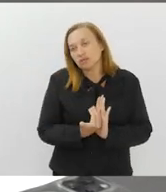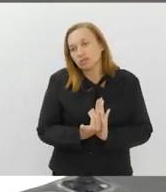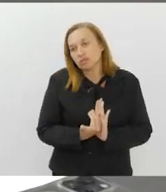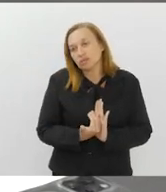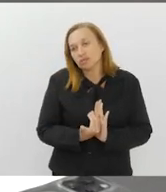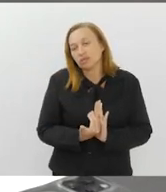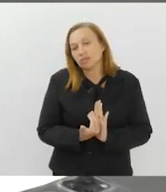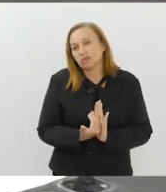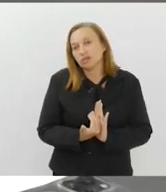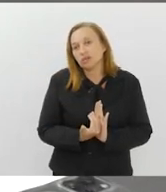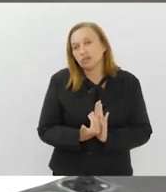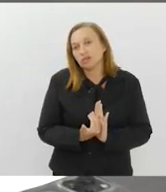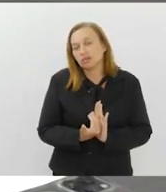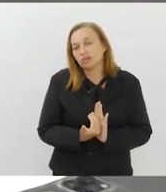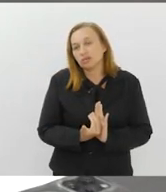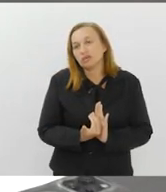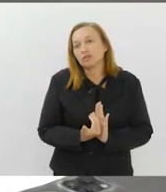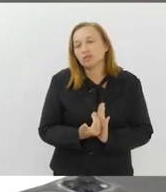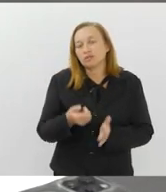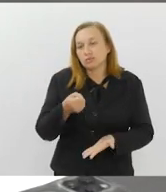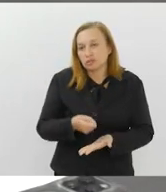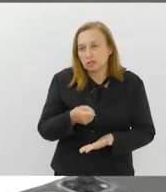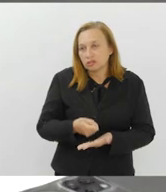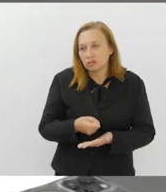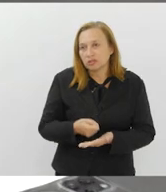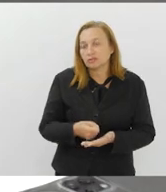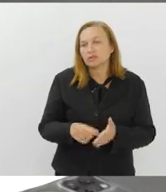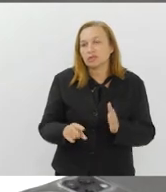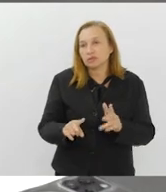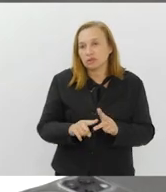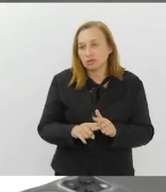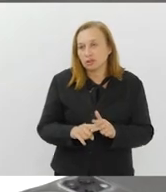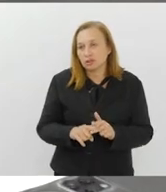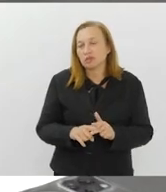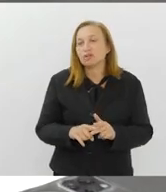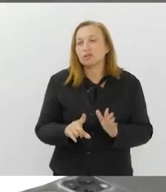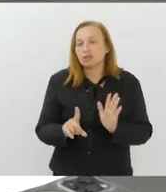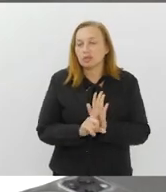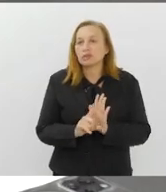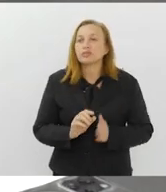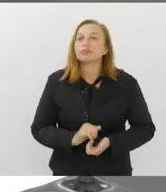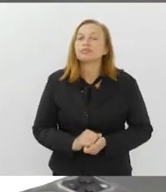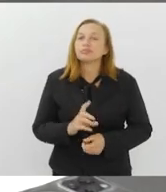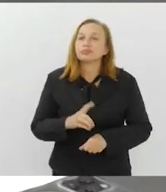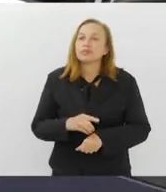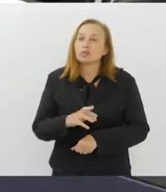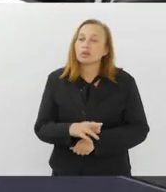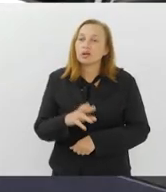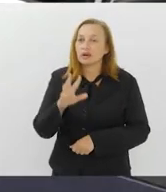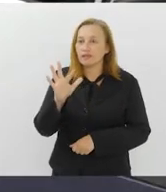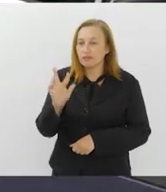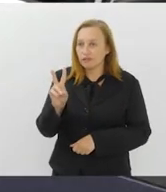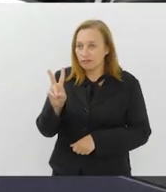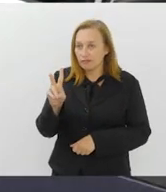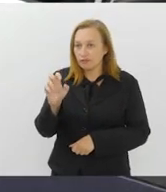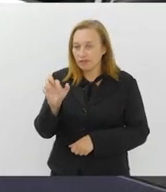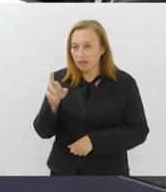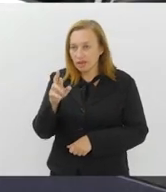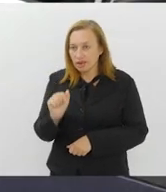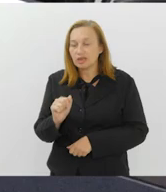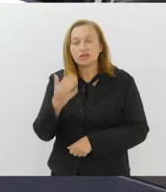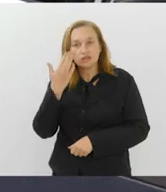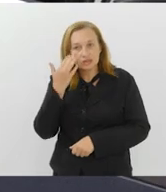Fiena Saúde cumprem rigorosamente a regulação. Doutora Vera, uma questão. A gente sabe que, por